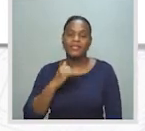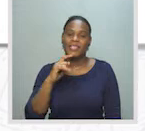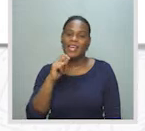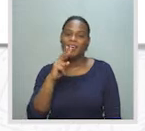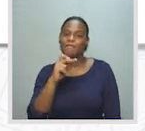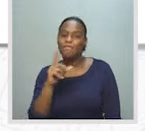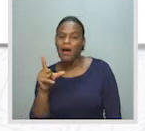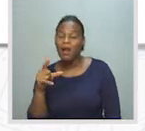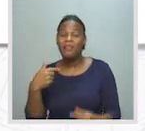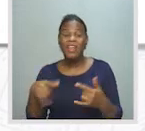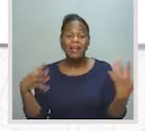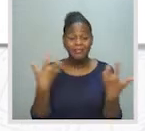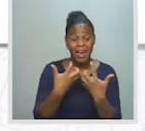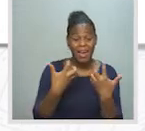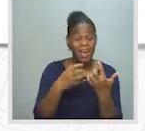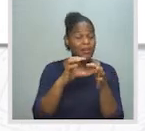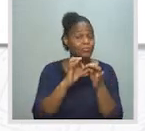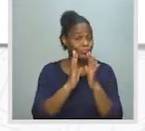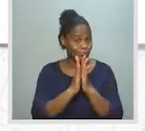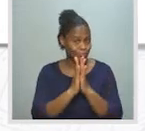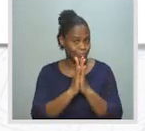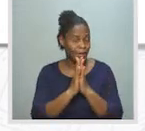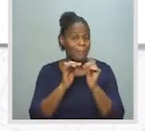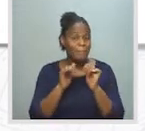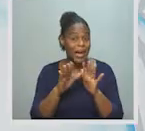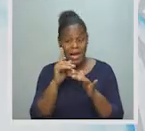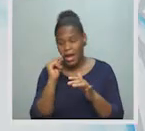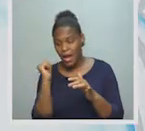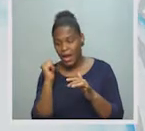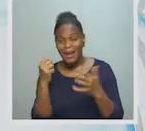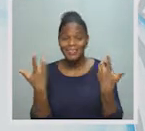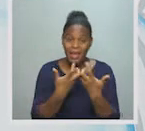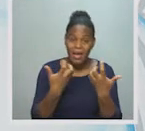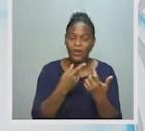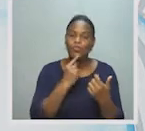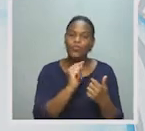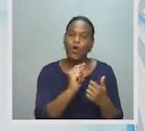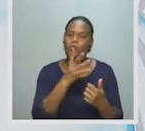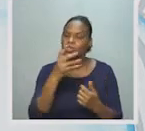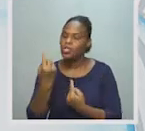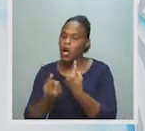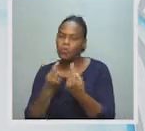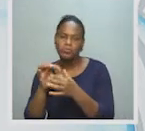ou ditas guerras santas. Imaginem, guerras em nome de uma certa religião.